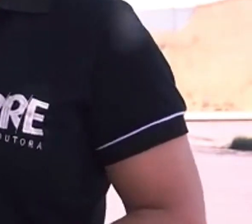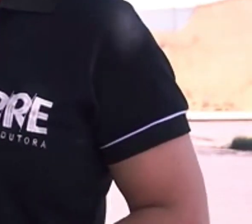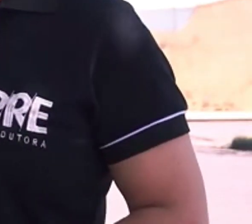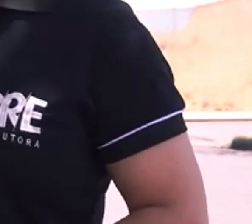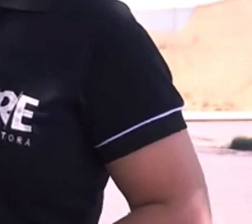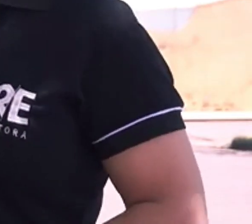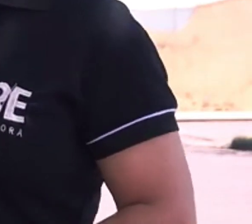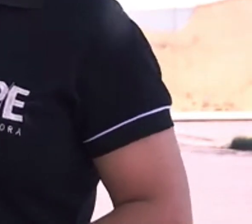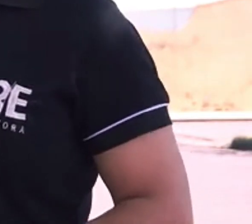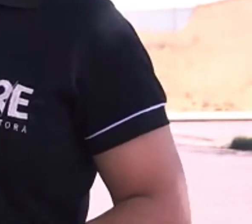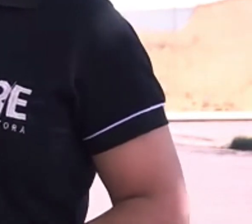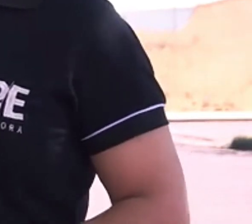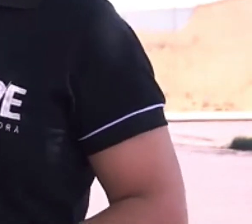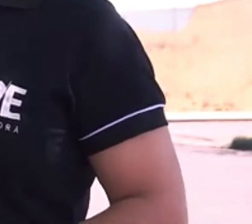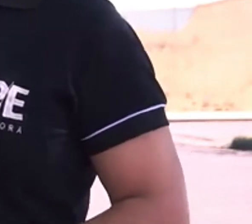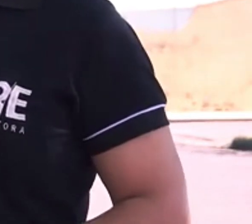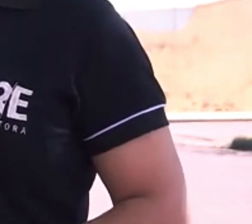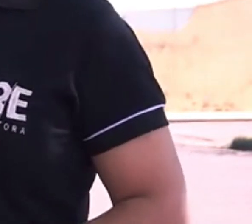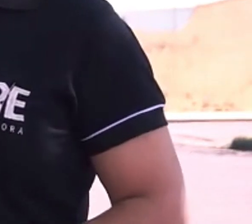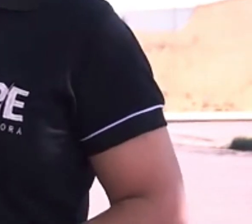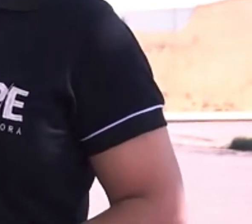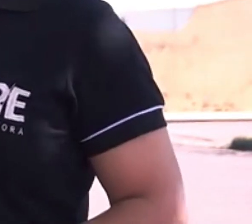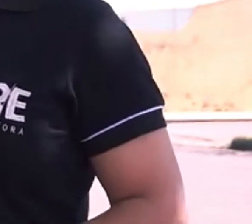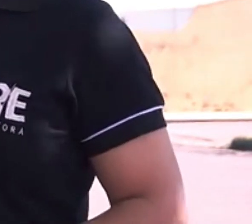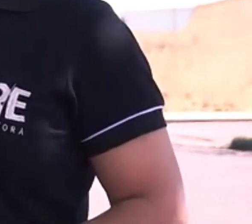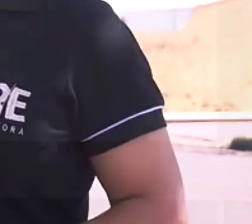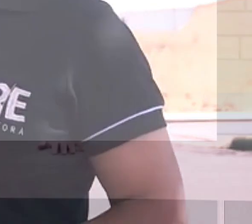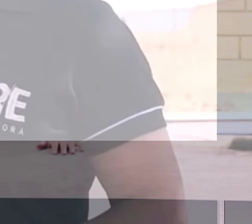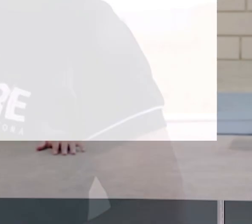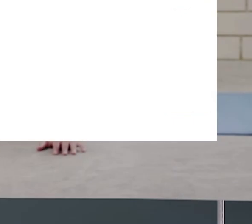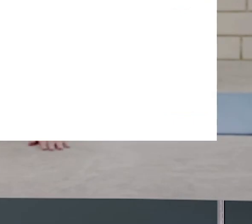mais explicações em sala de aula.